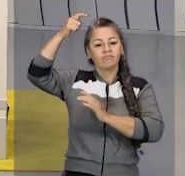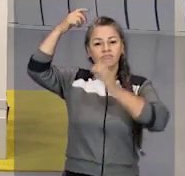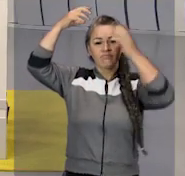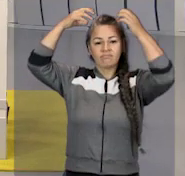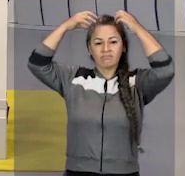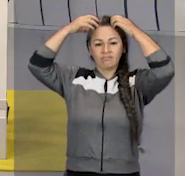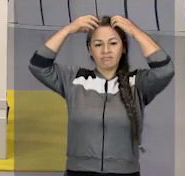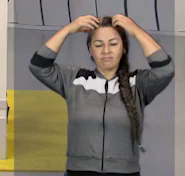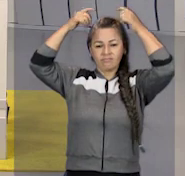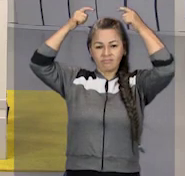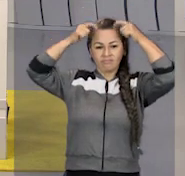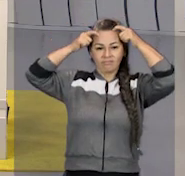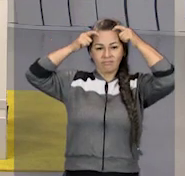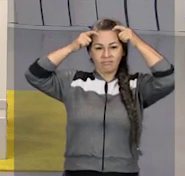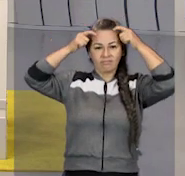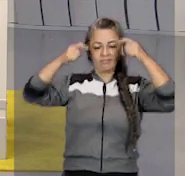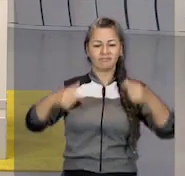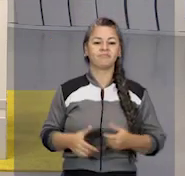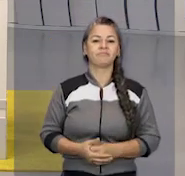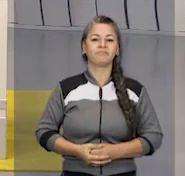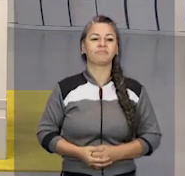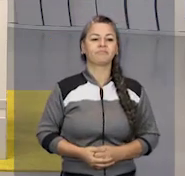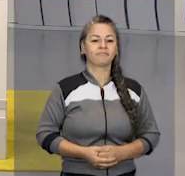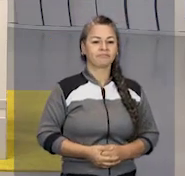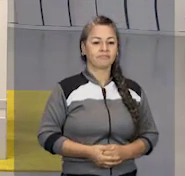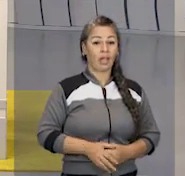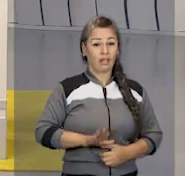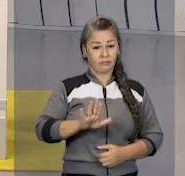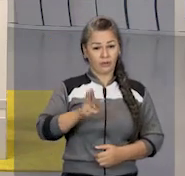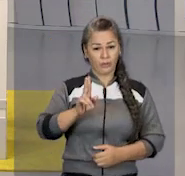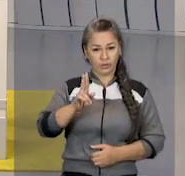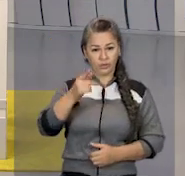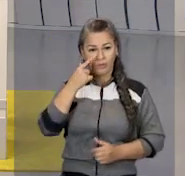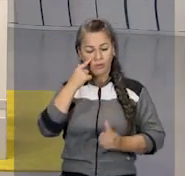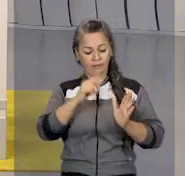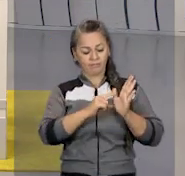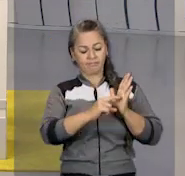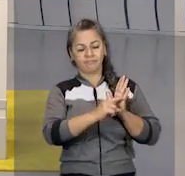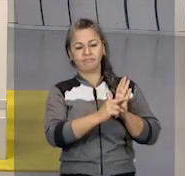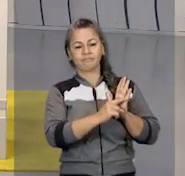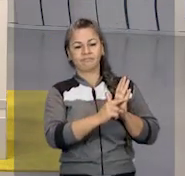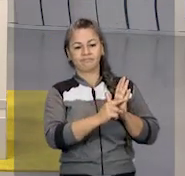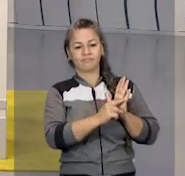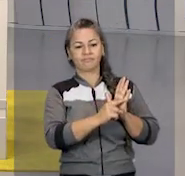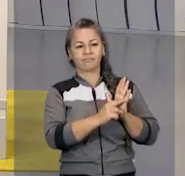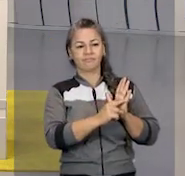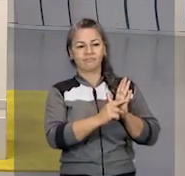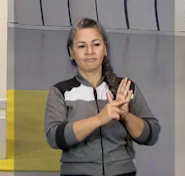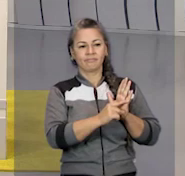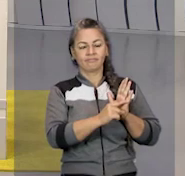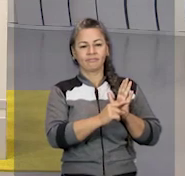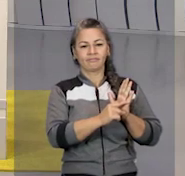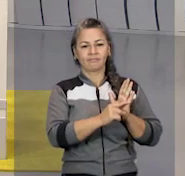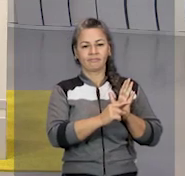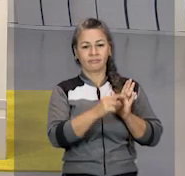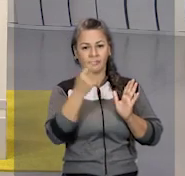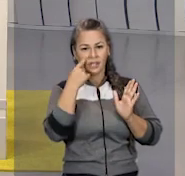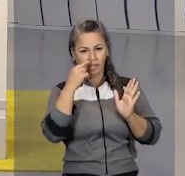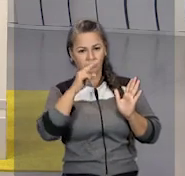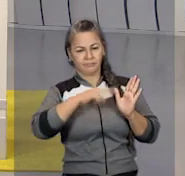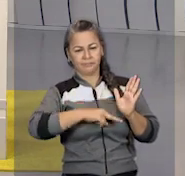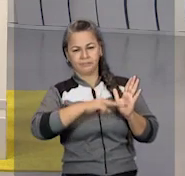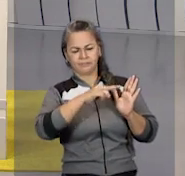vamos lá, continuando analisando aí os versos. Bem, olha só, uma coisa que eu tenho comentado é